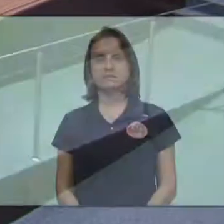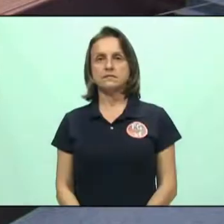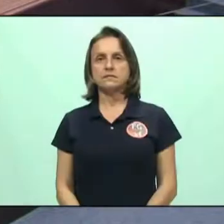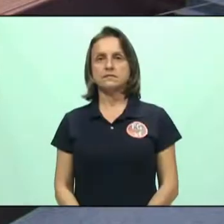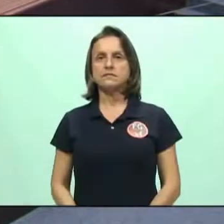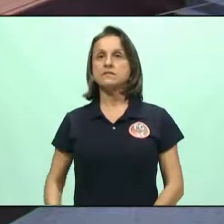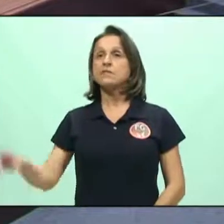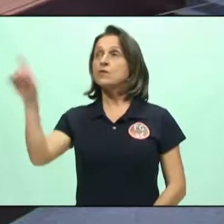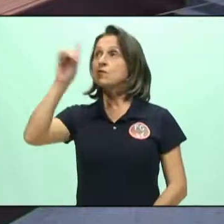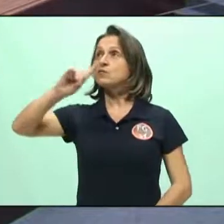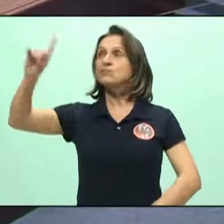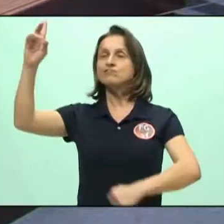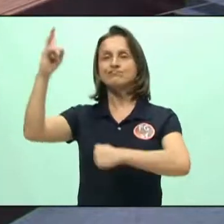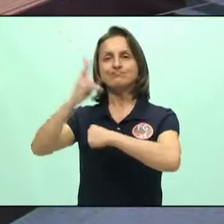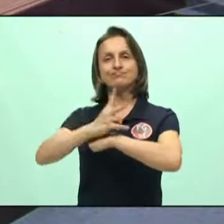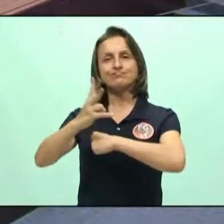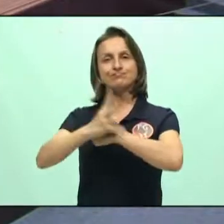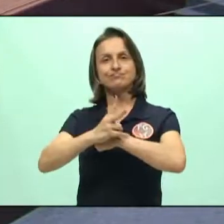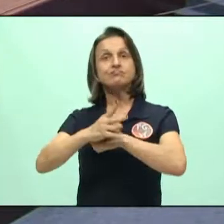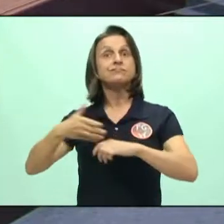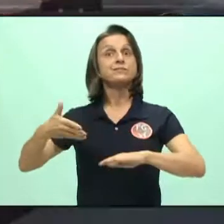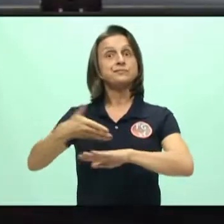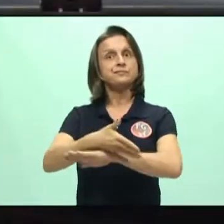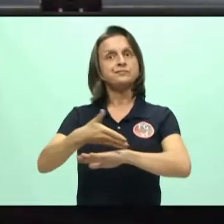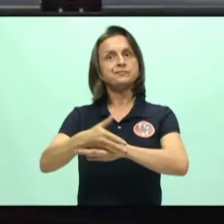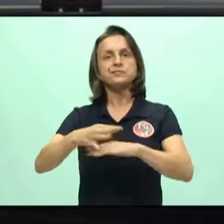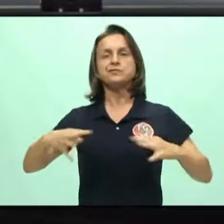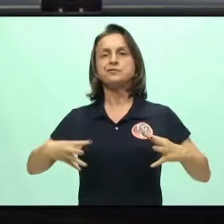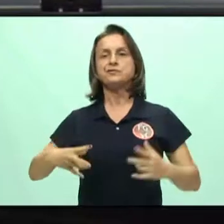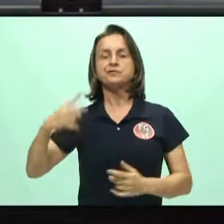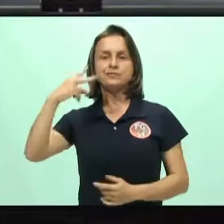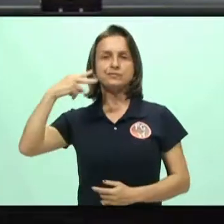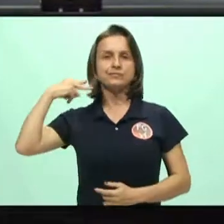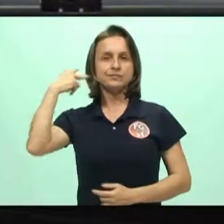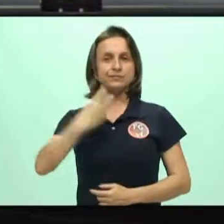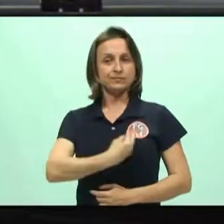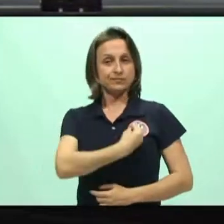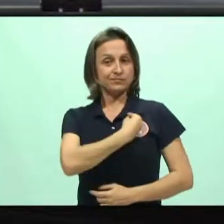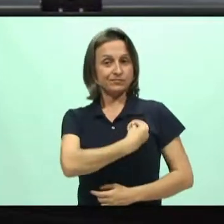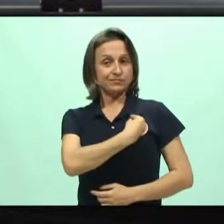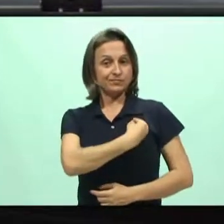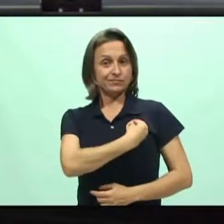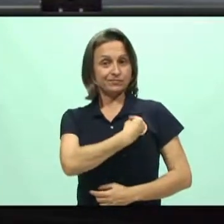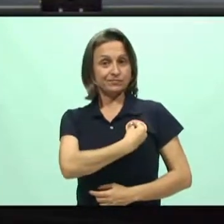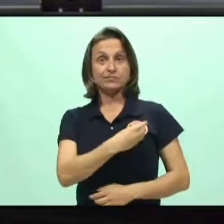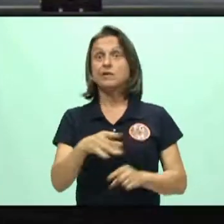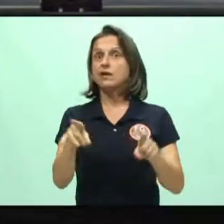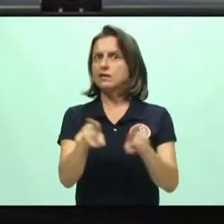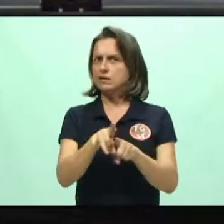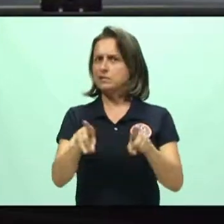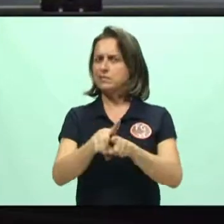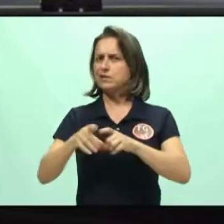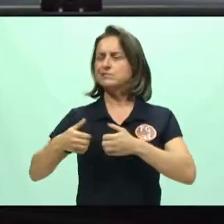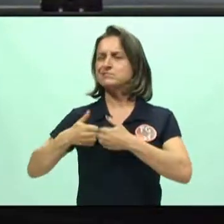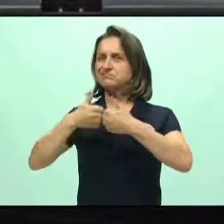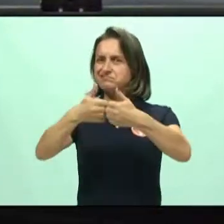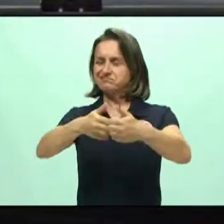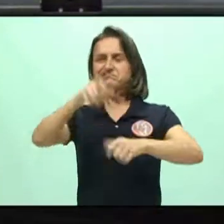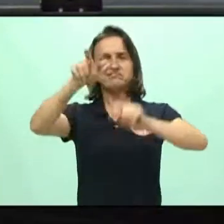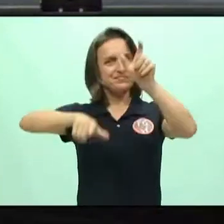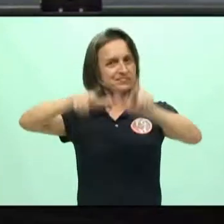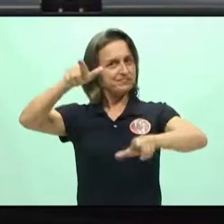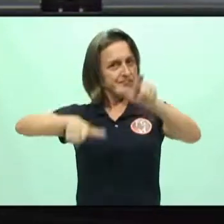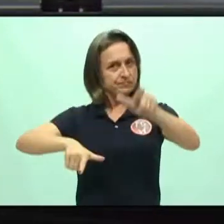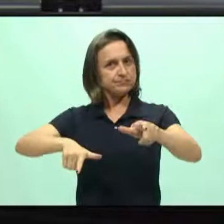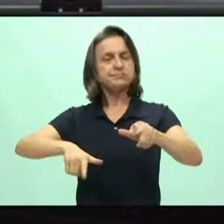sobre a proteção de Deus com a participação de vereadores presentes neste horário e do acompanhamento do público à